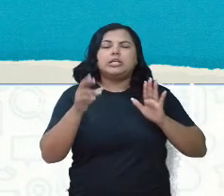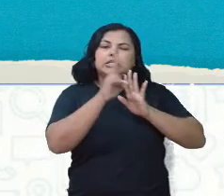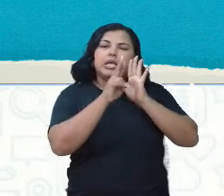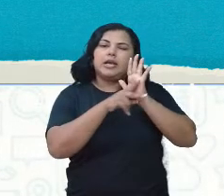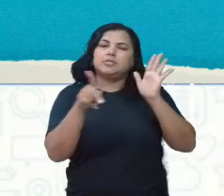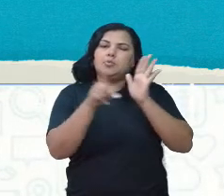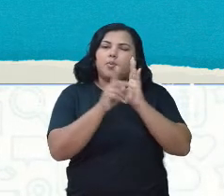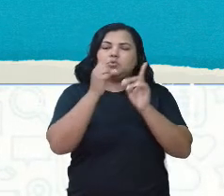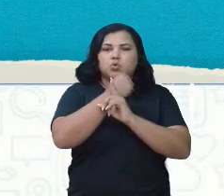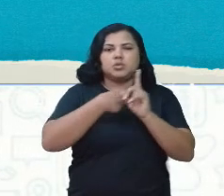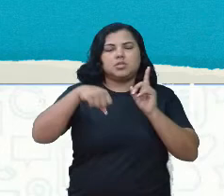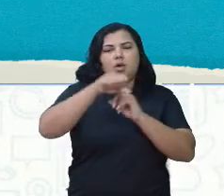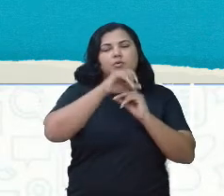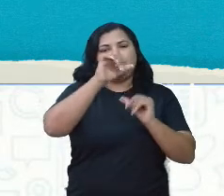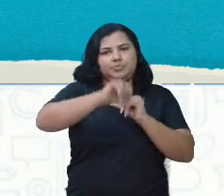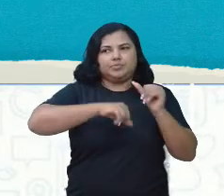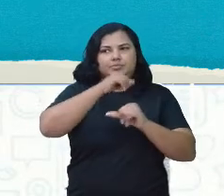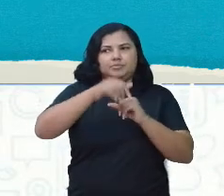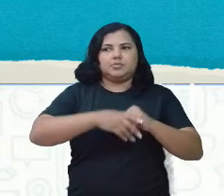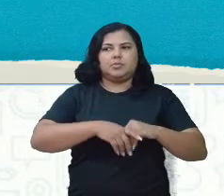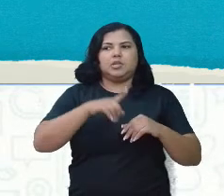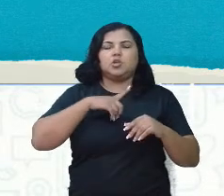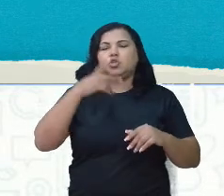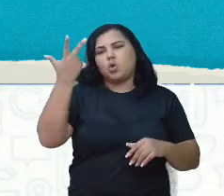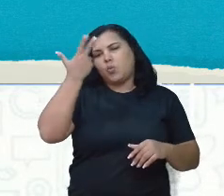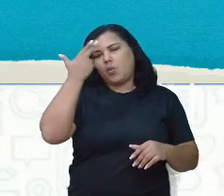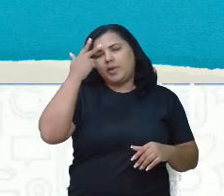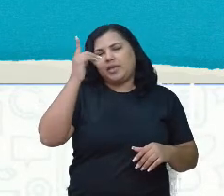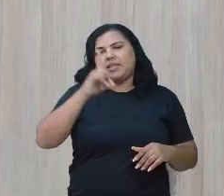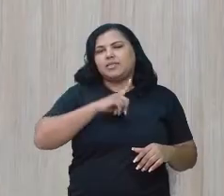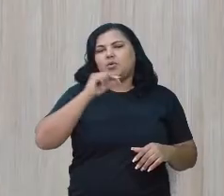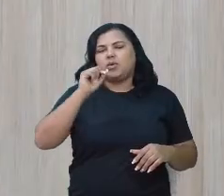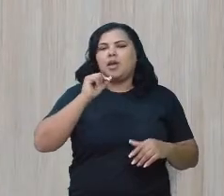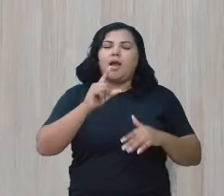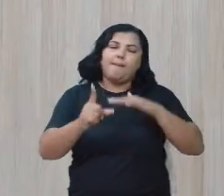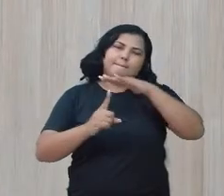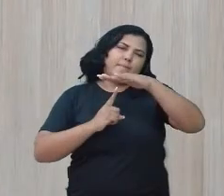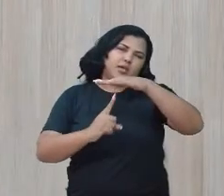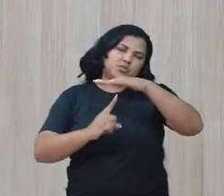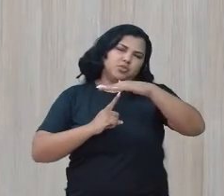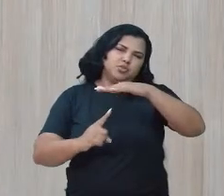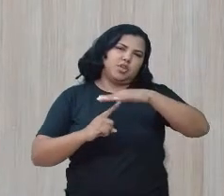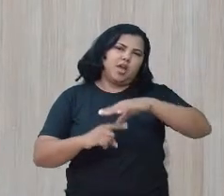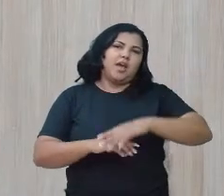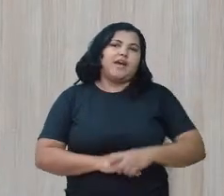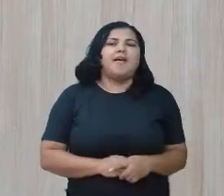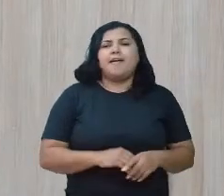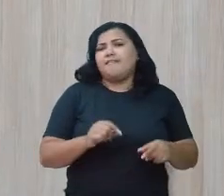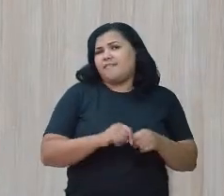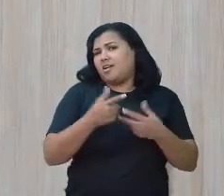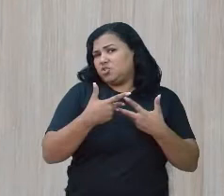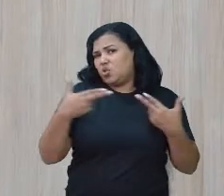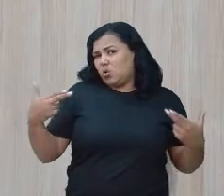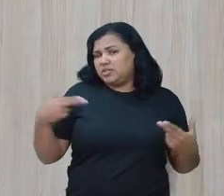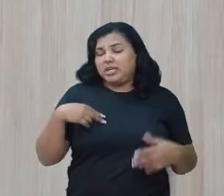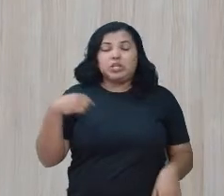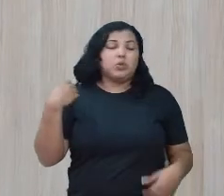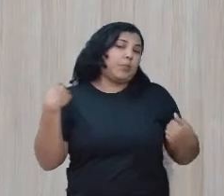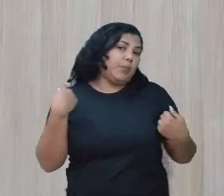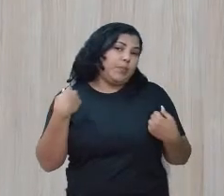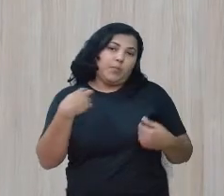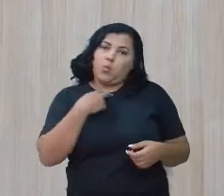tá? Então, geralmente são situações onde a personagem faz coisas que não deve,